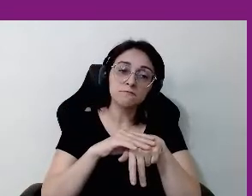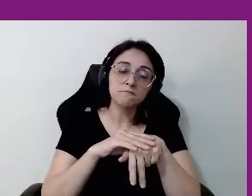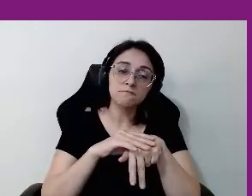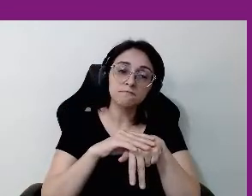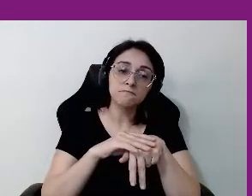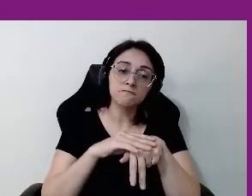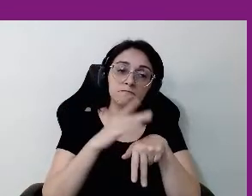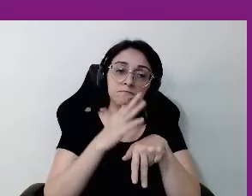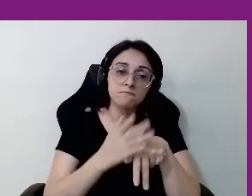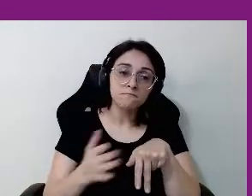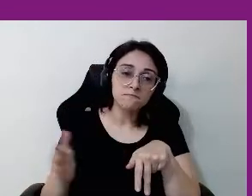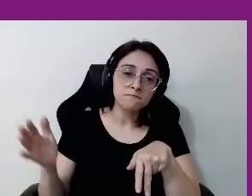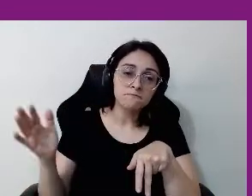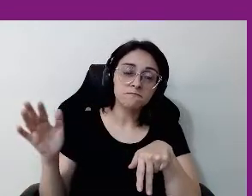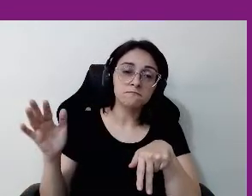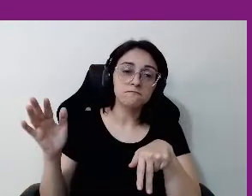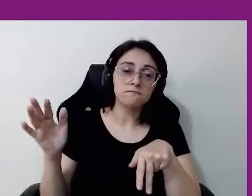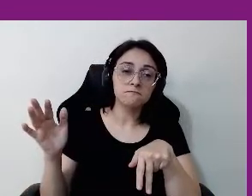passa